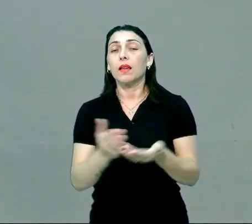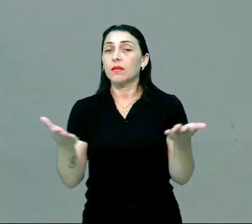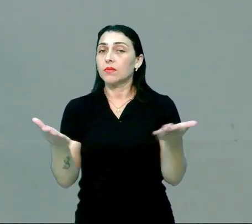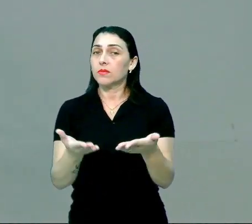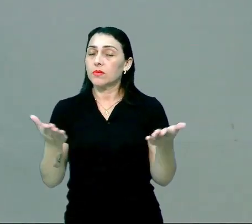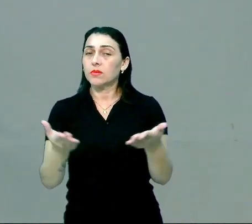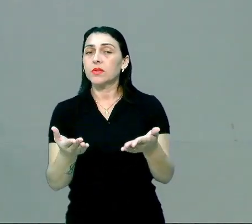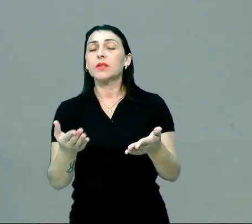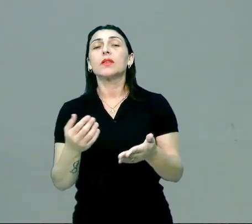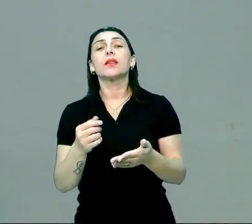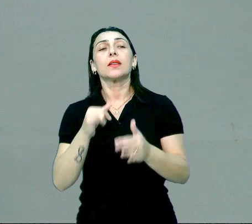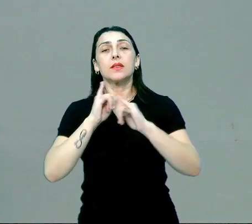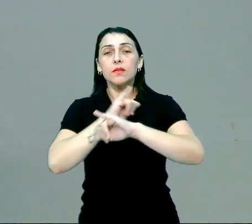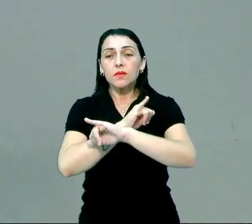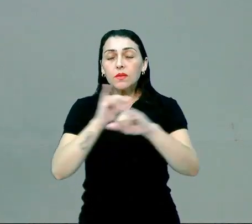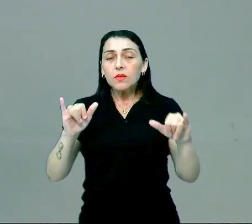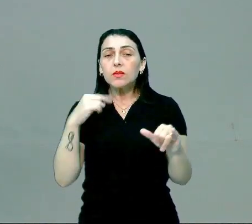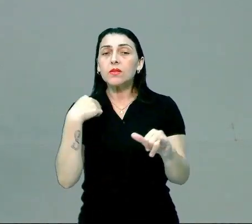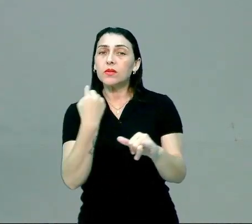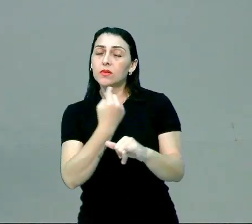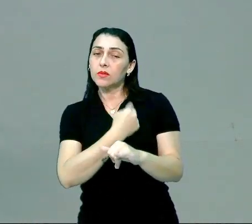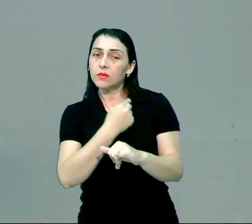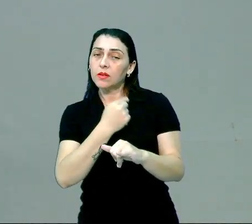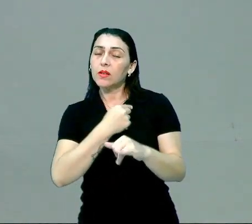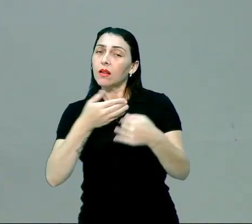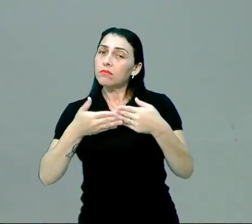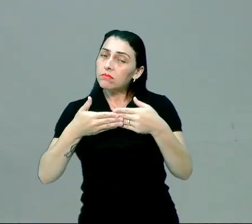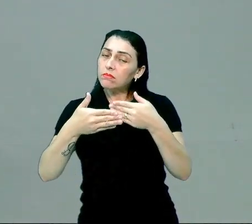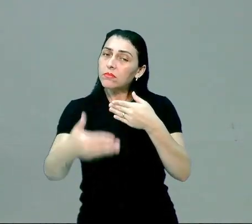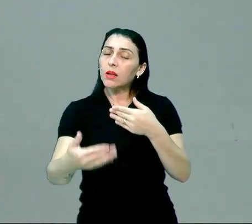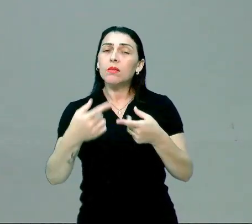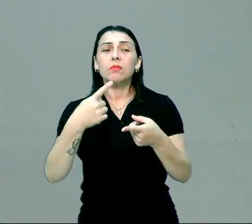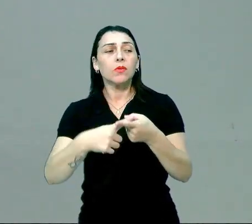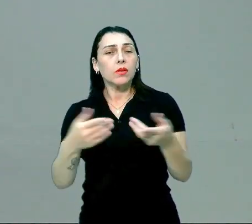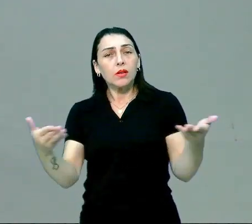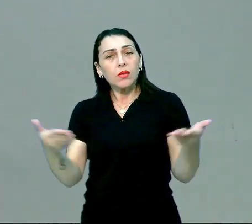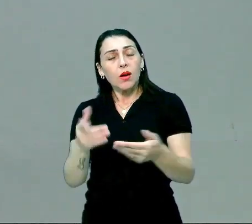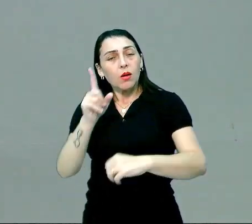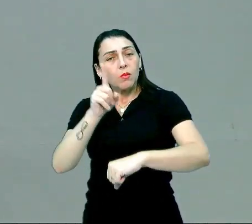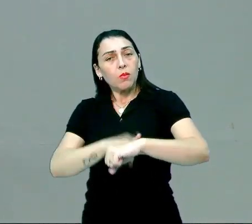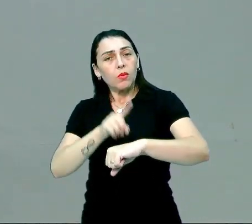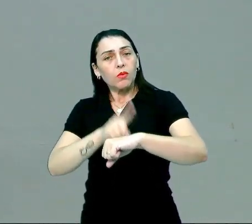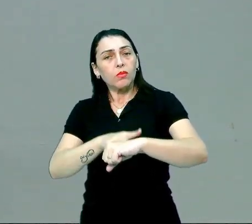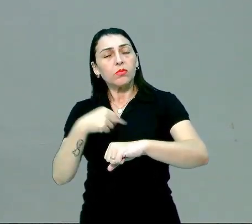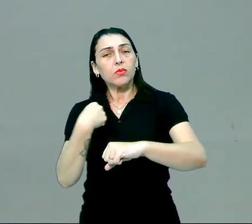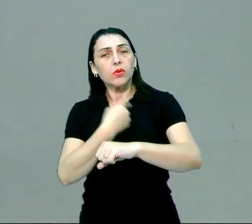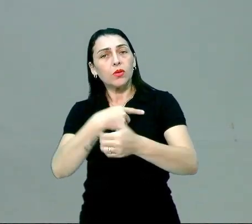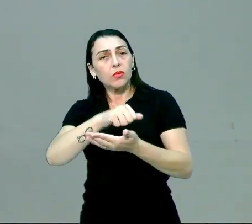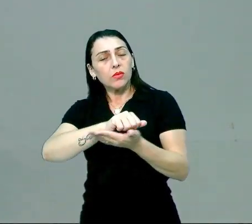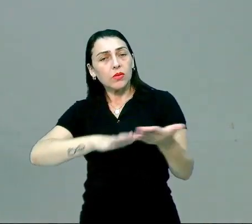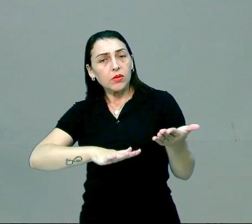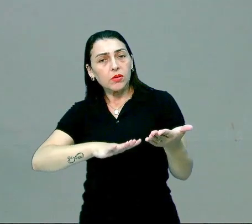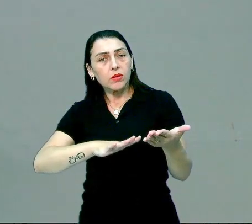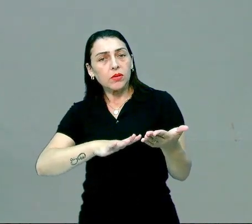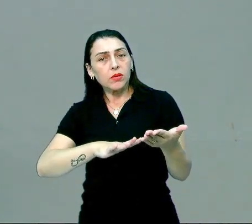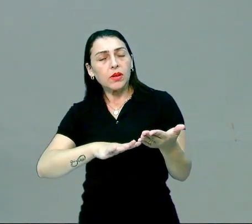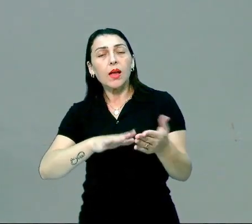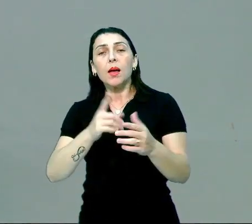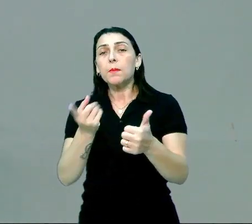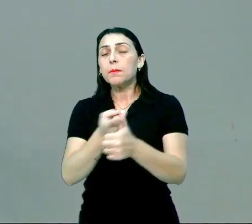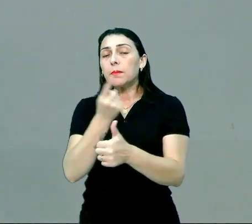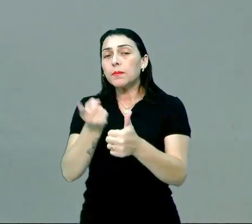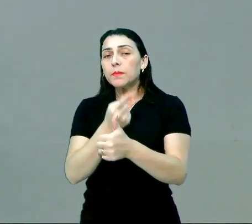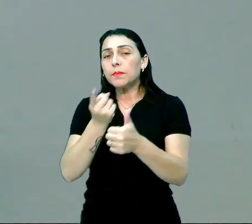considerações, diante dessas informações, nós vamos avançar, porque agora é o momento do nosso exercitando. A